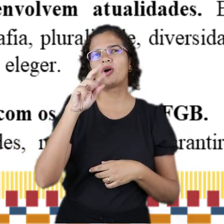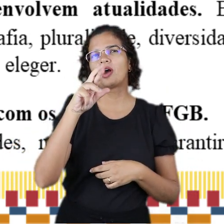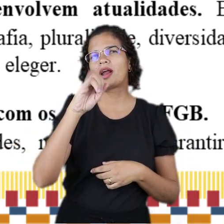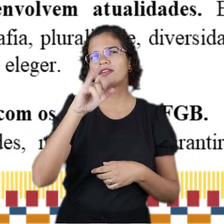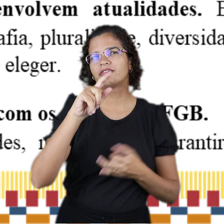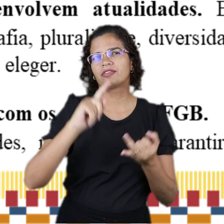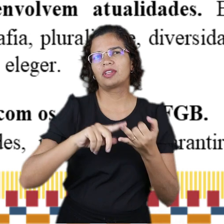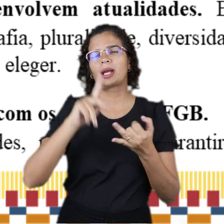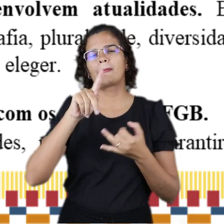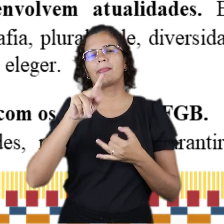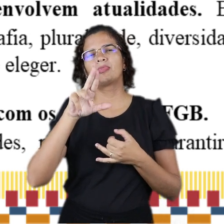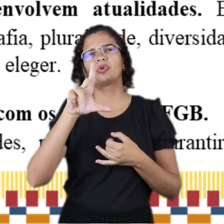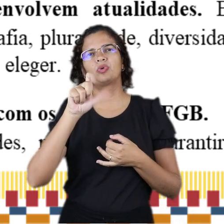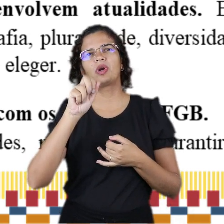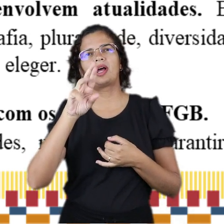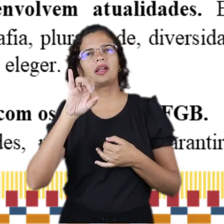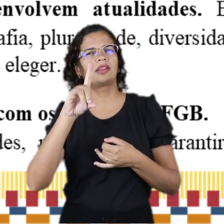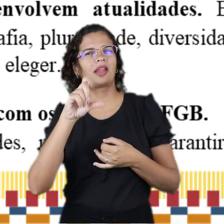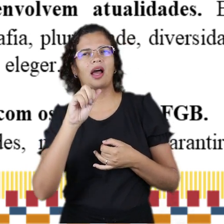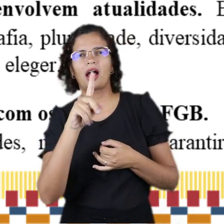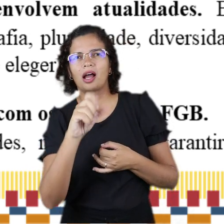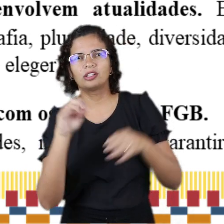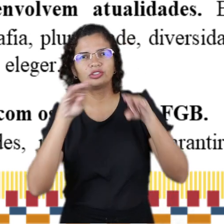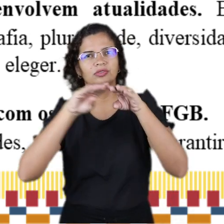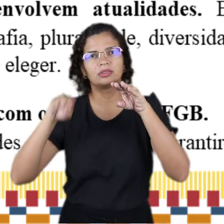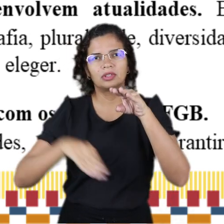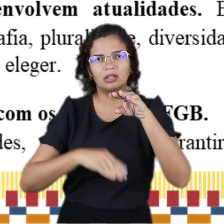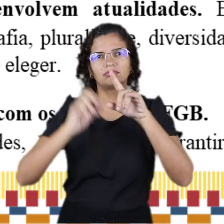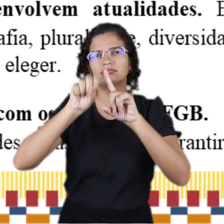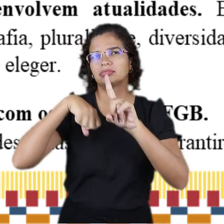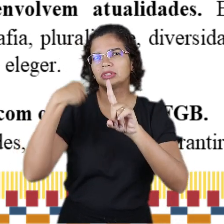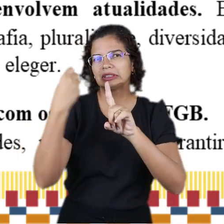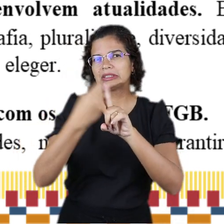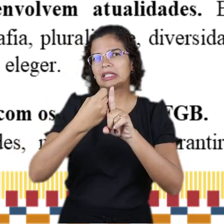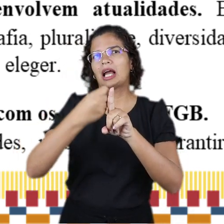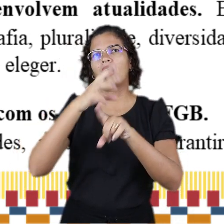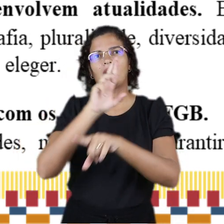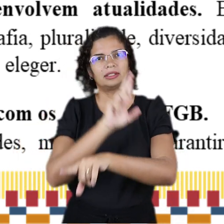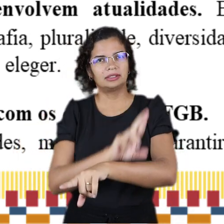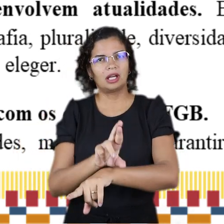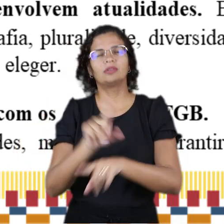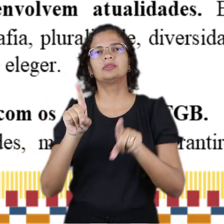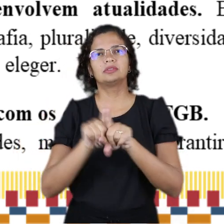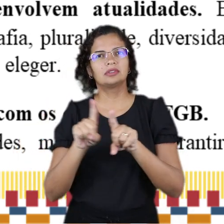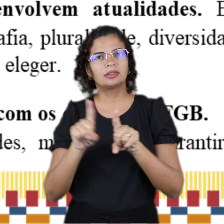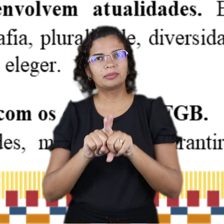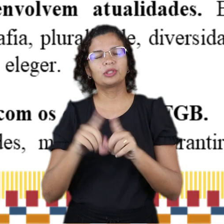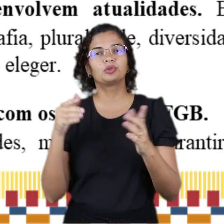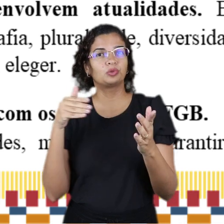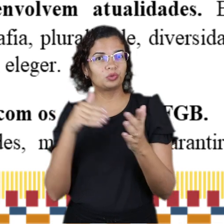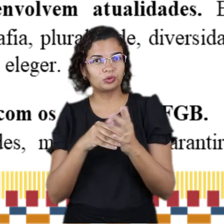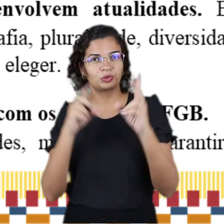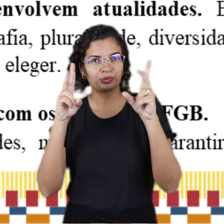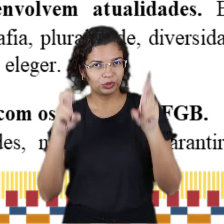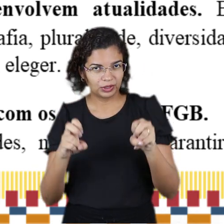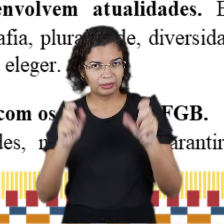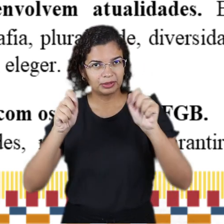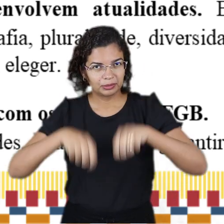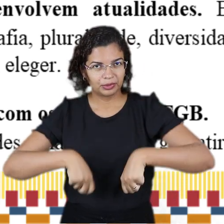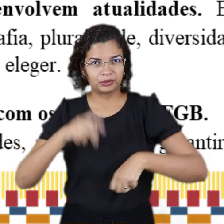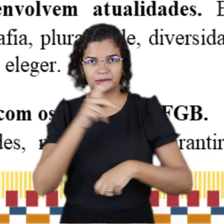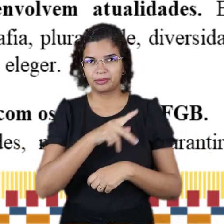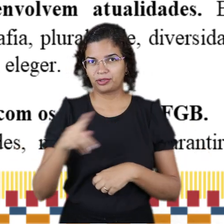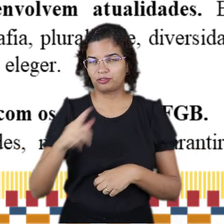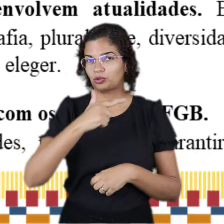Também, nós temos uma estrutura, né, dos macrotemas, então os macrotemas, eles são um mapeamento dos eixos